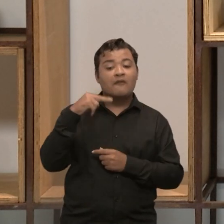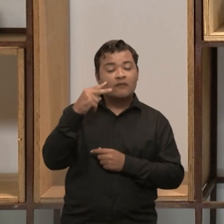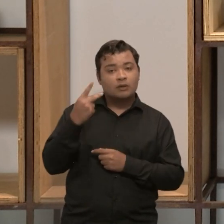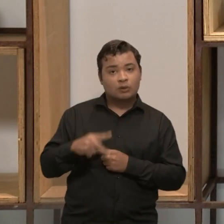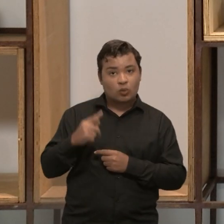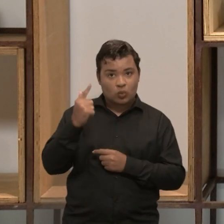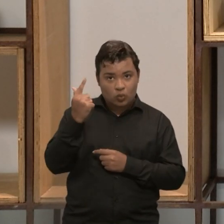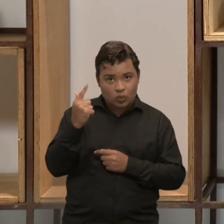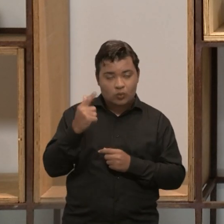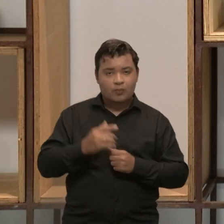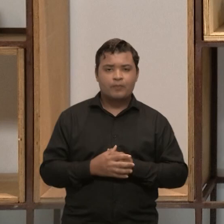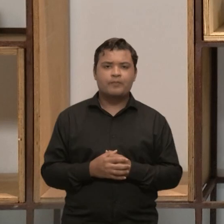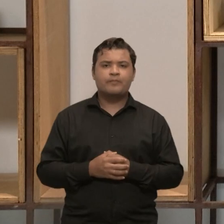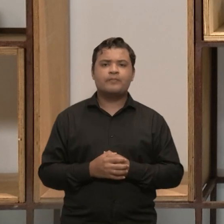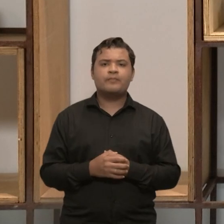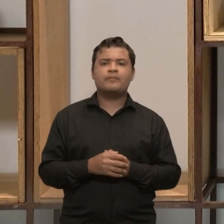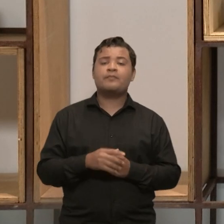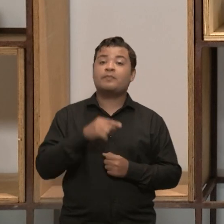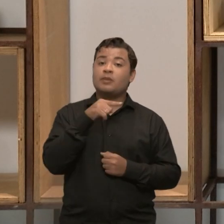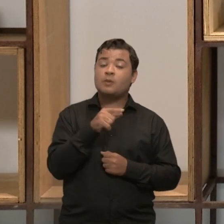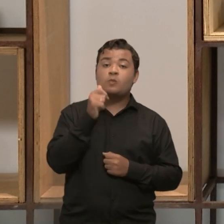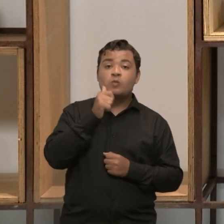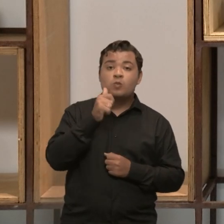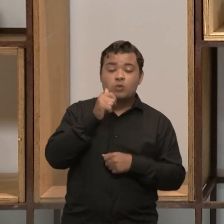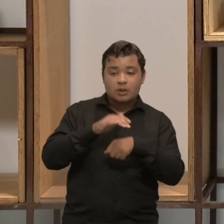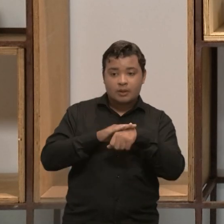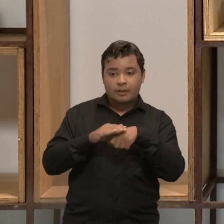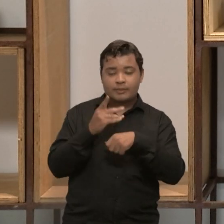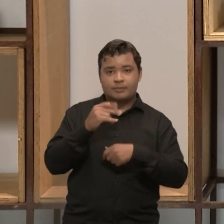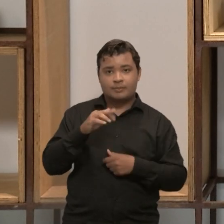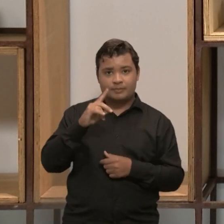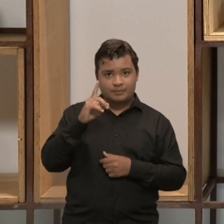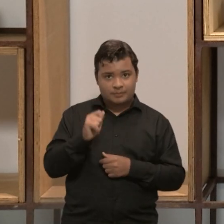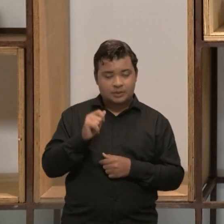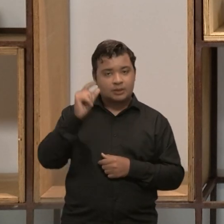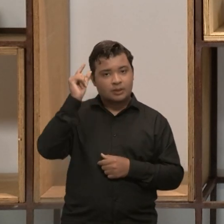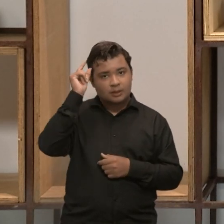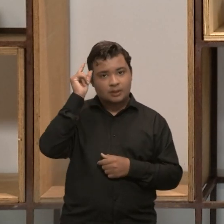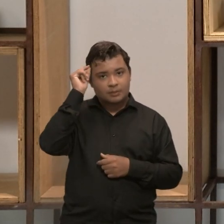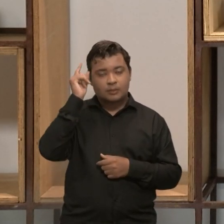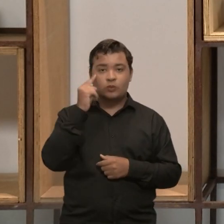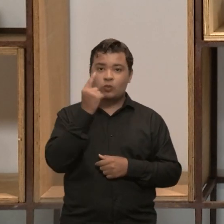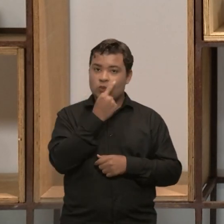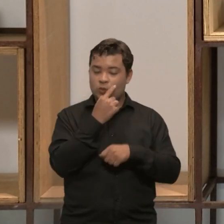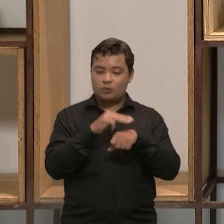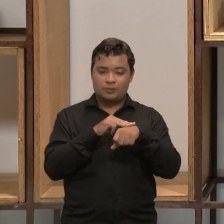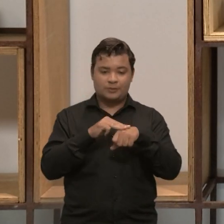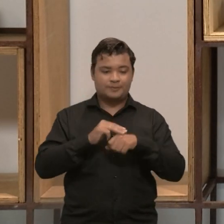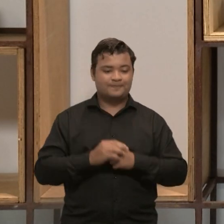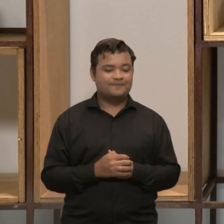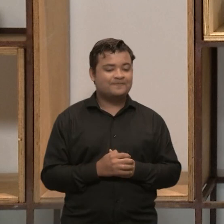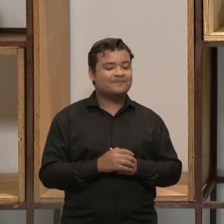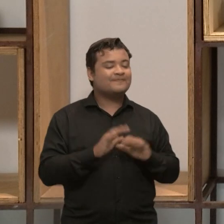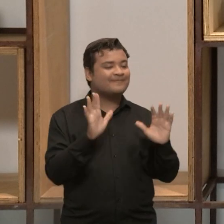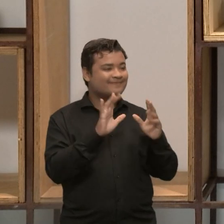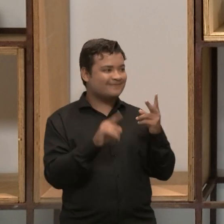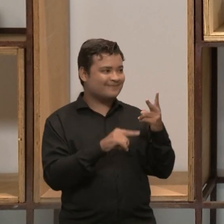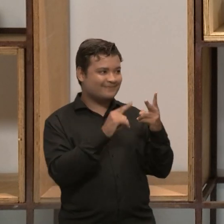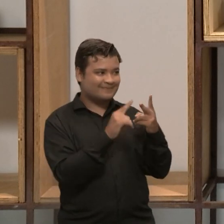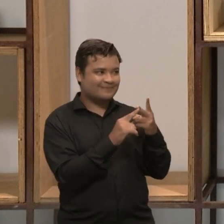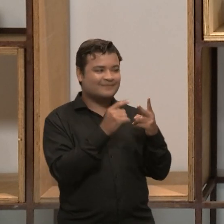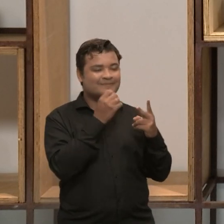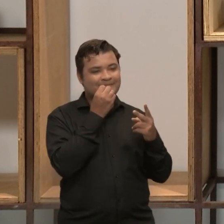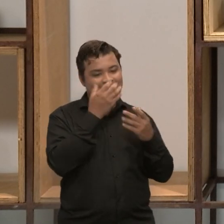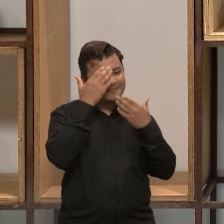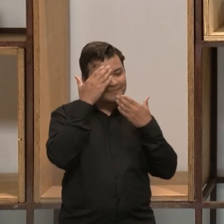Goiânia. Ela se descreve como uma mulher parda, com cabelos e olhos castanhos. Olá, Sabrina, muito obrigada pela sua presença. Muito bom